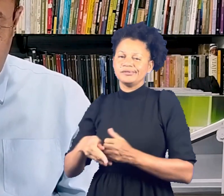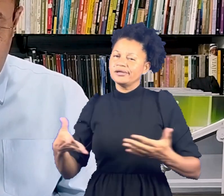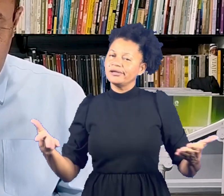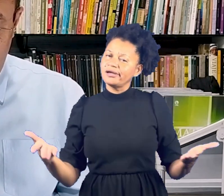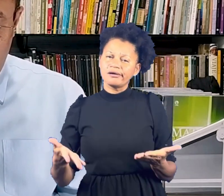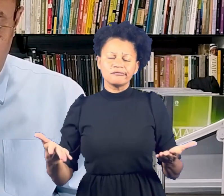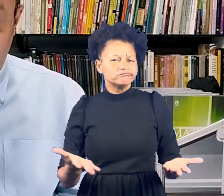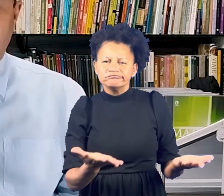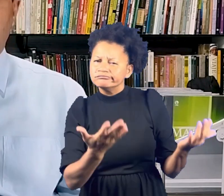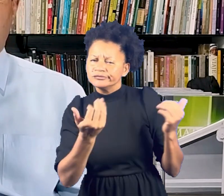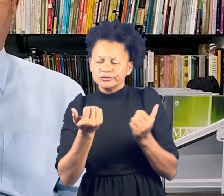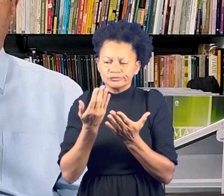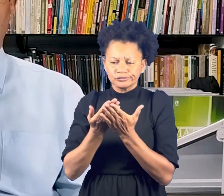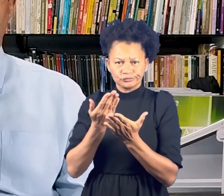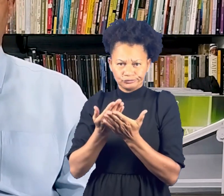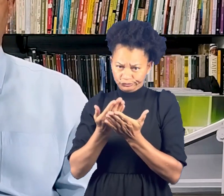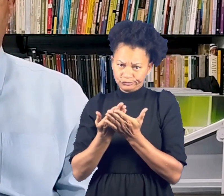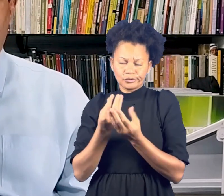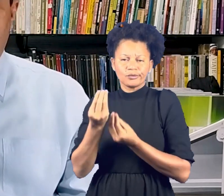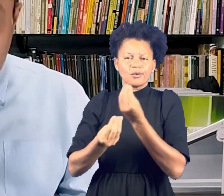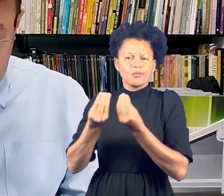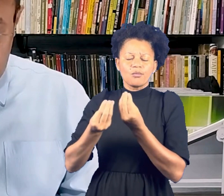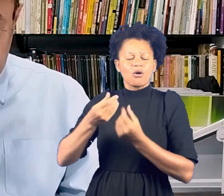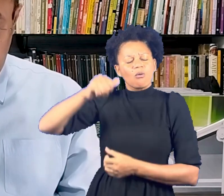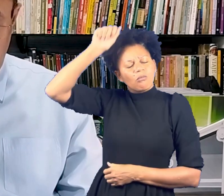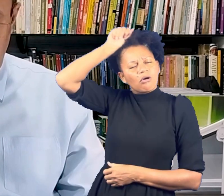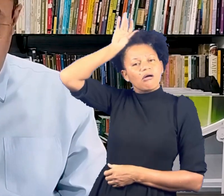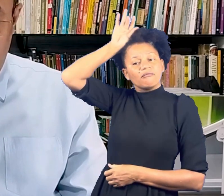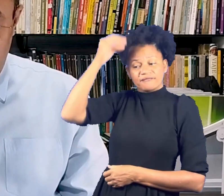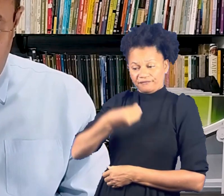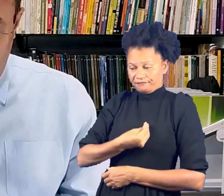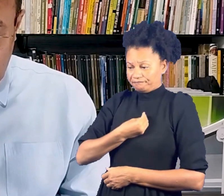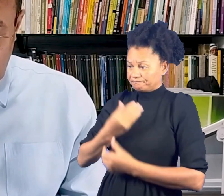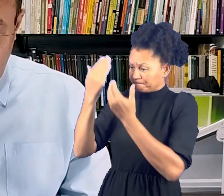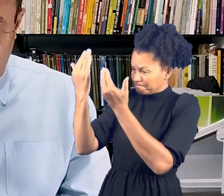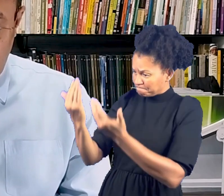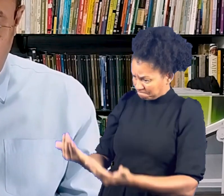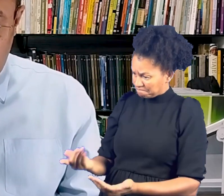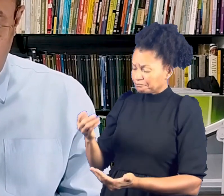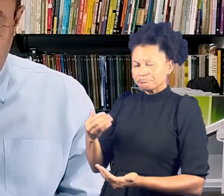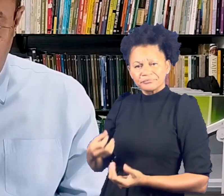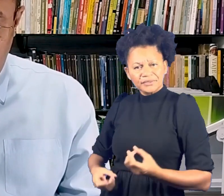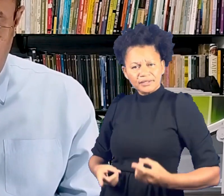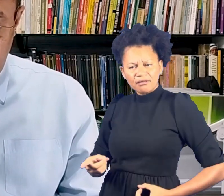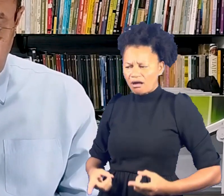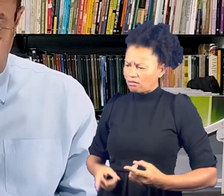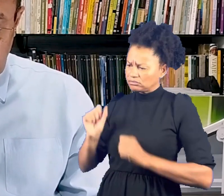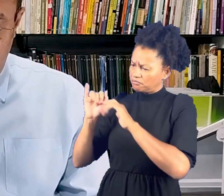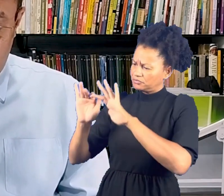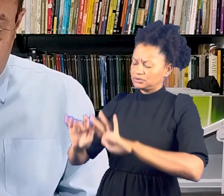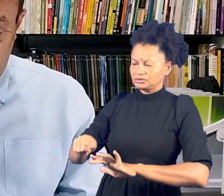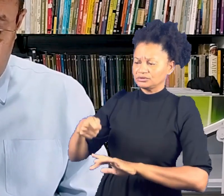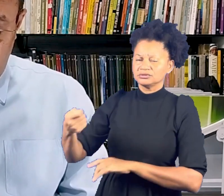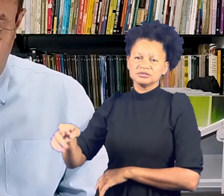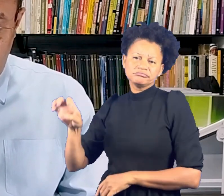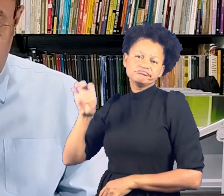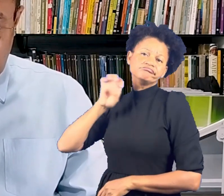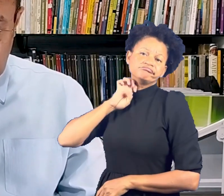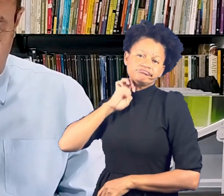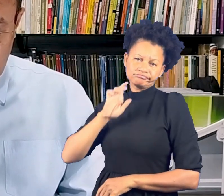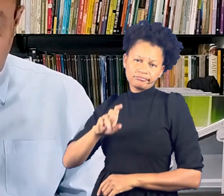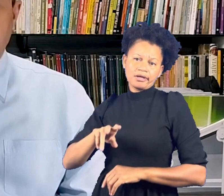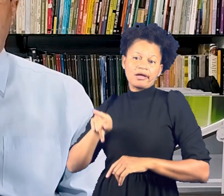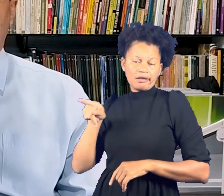vamos estudar o avivamento na vida deste diácono tão abençoado da igreja primitiva, Estevão,